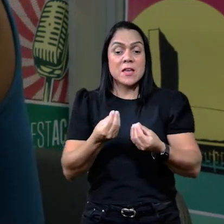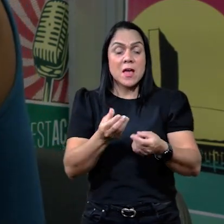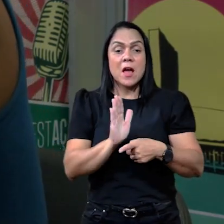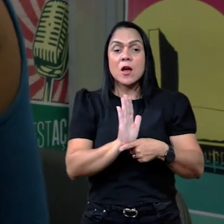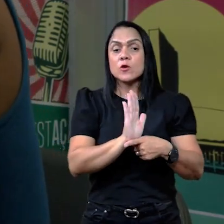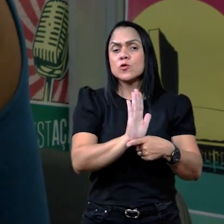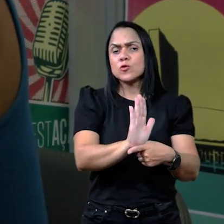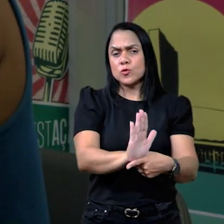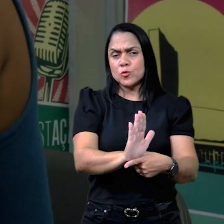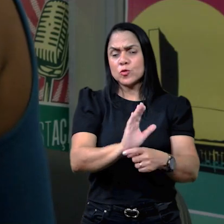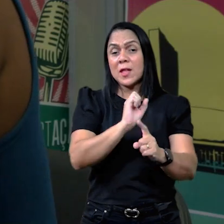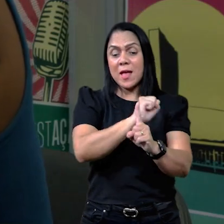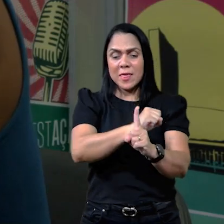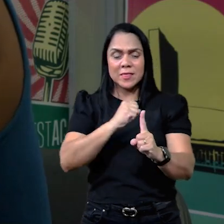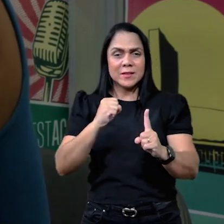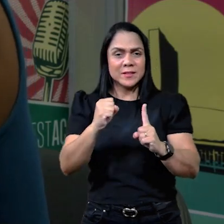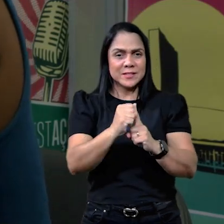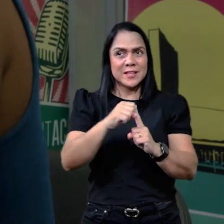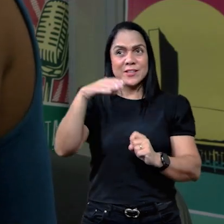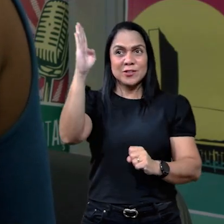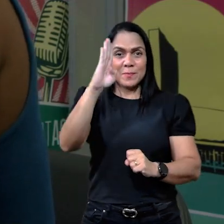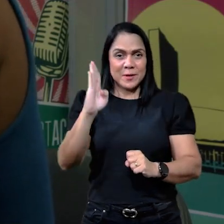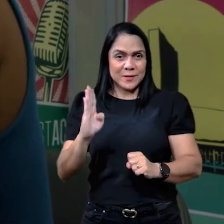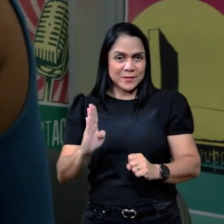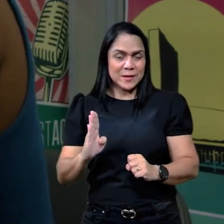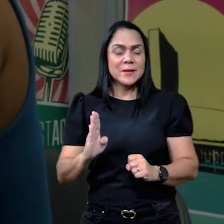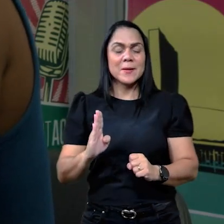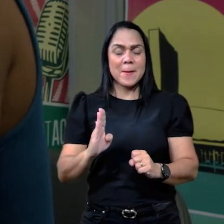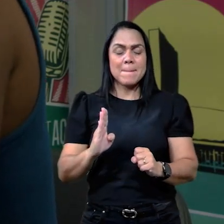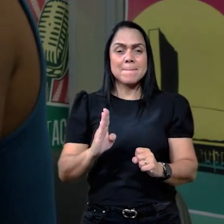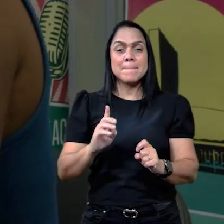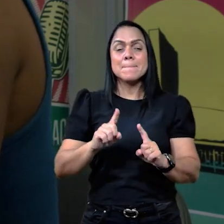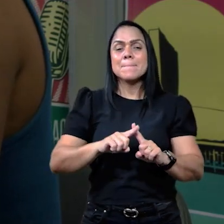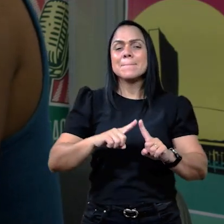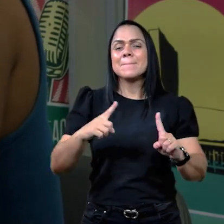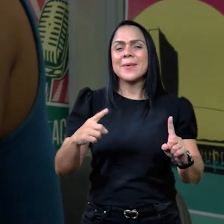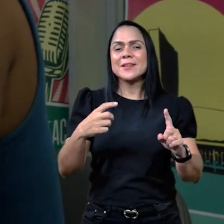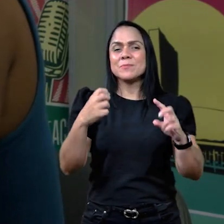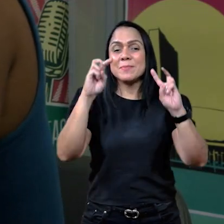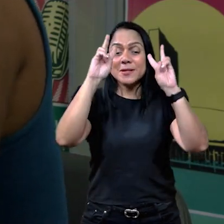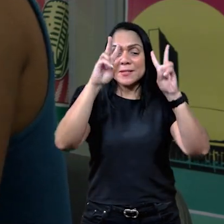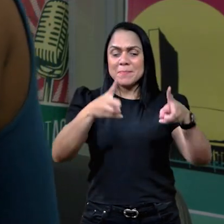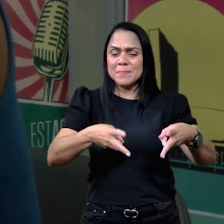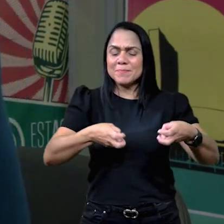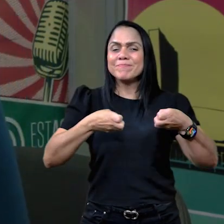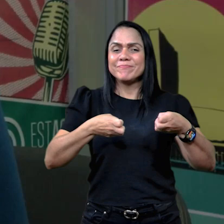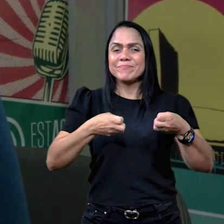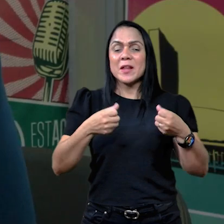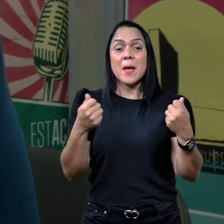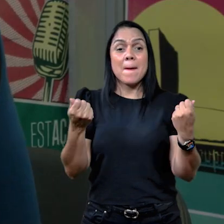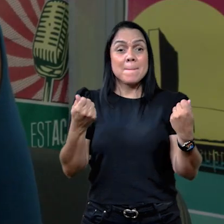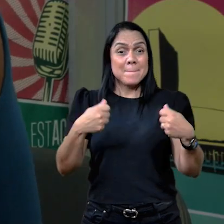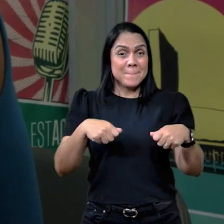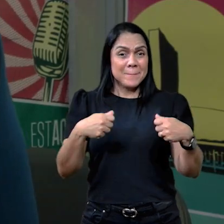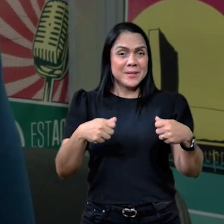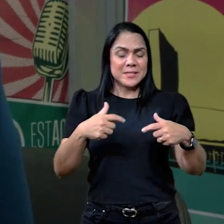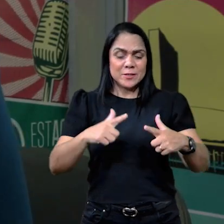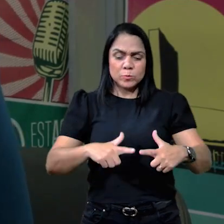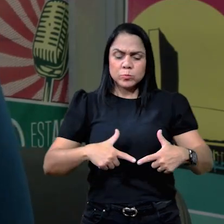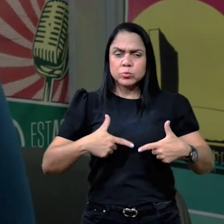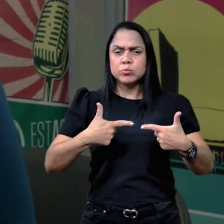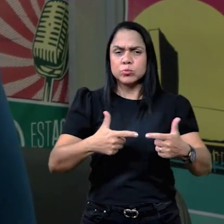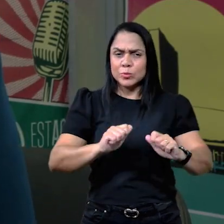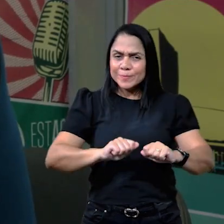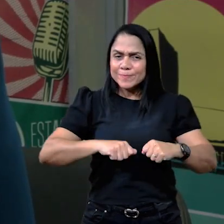muita contribuição para a sociedade brasileira, mas que, para ser reconhecido, precisou de muita resistência. Então, é recentemente